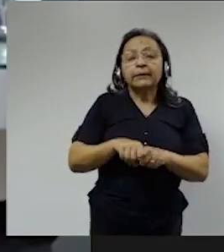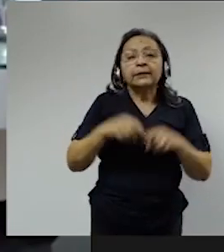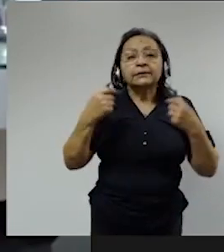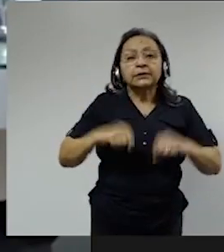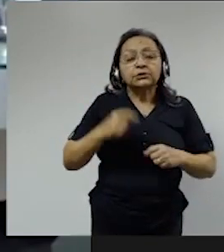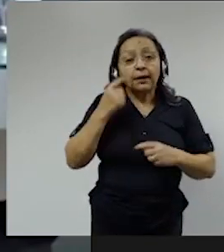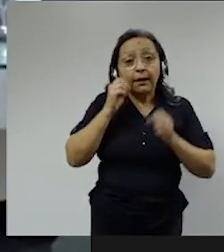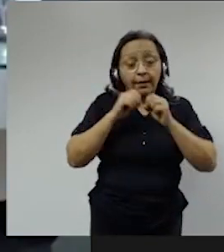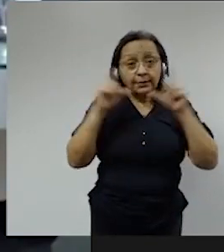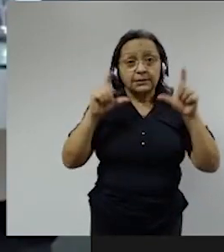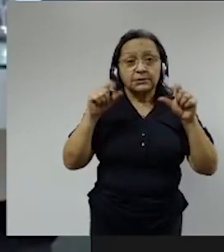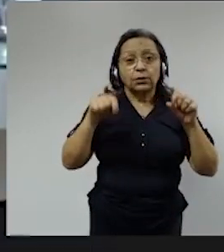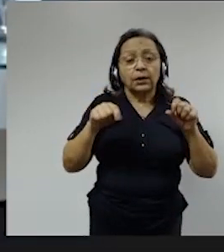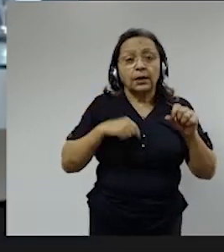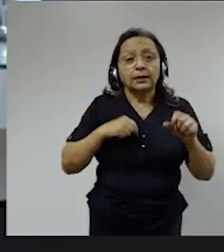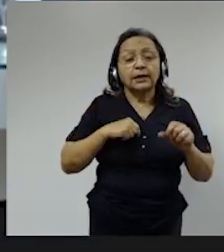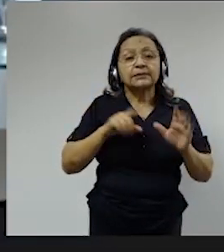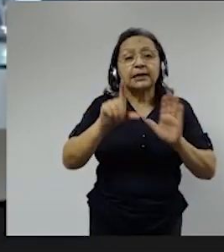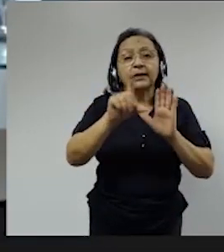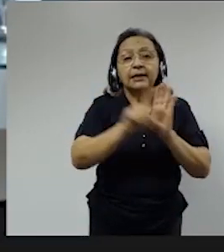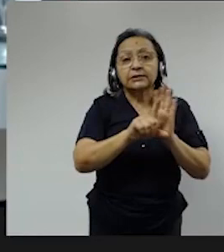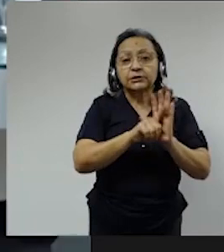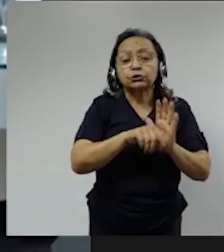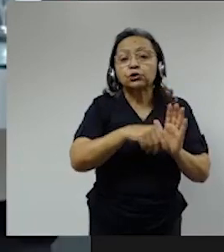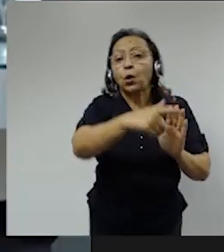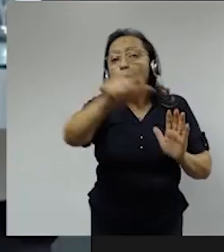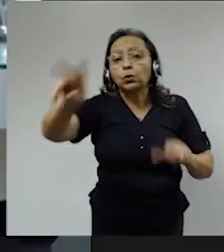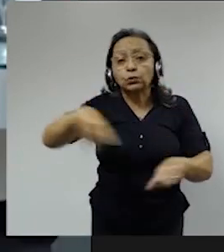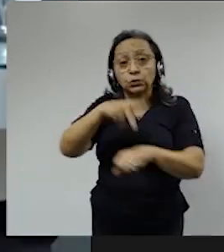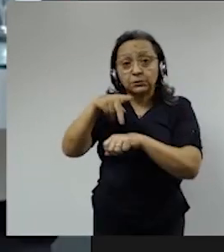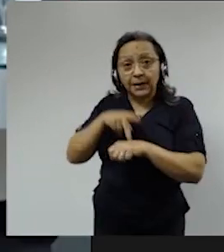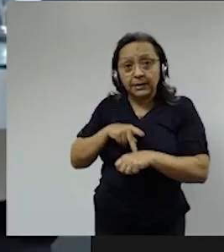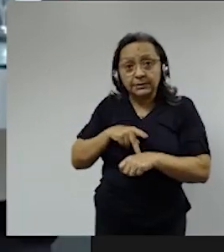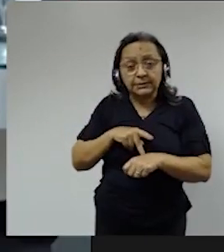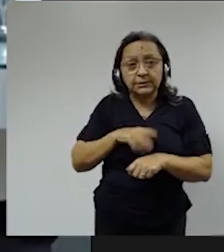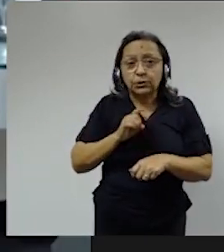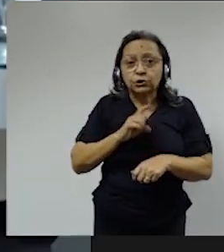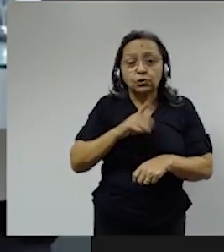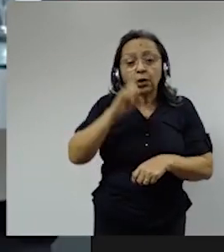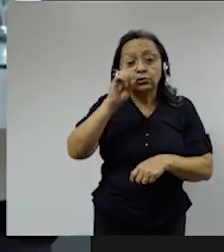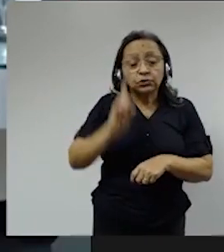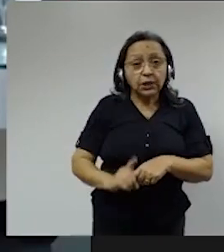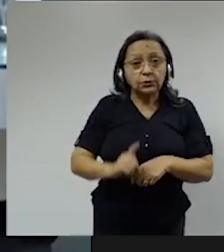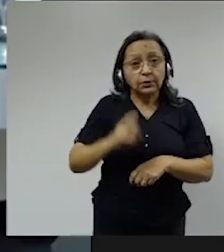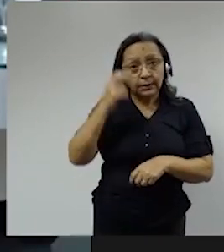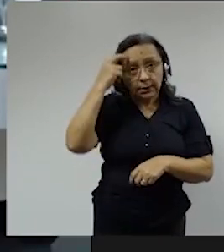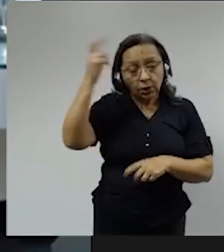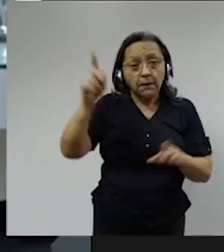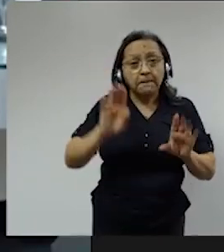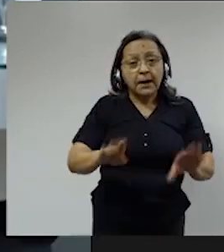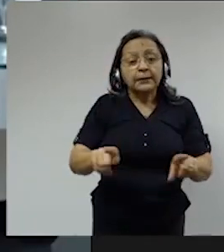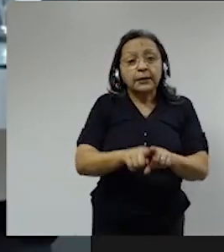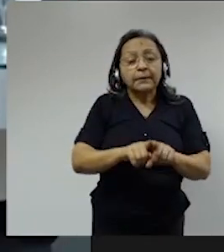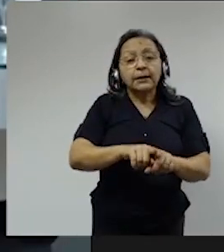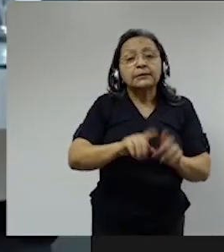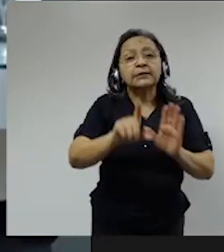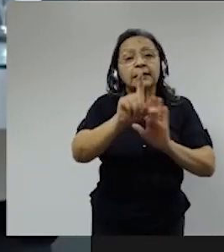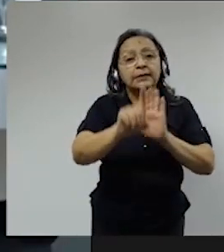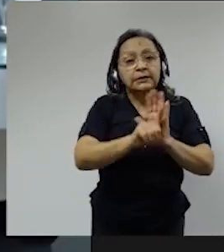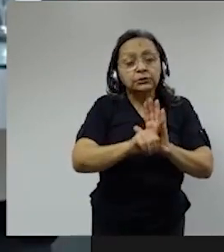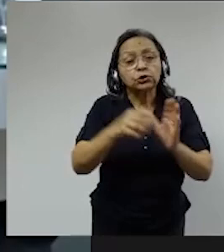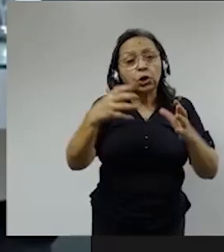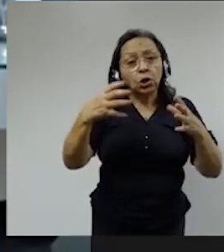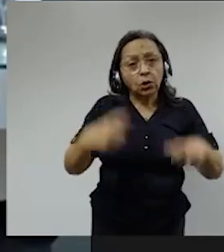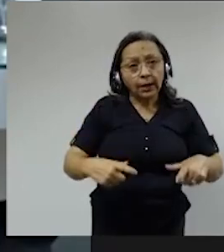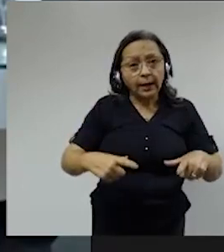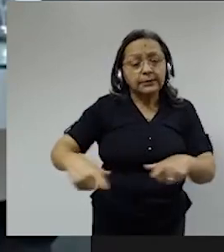atenção nas legislações dos outros países, não somente com relação aos direitos intelectuais, mas com relação às legislações locais e